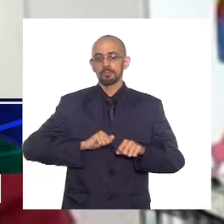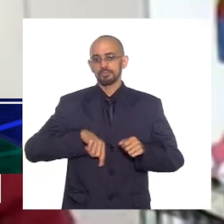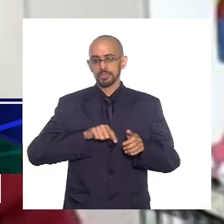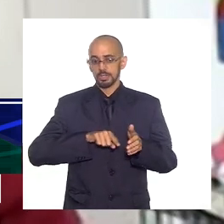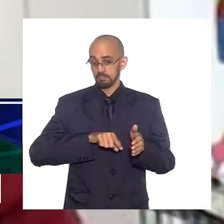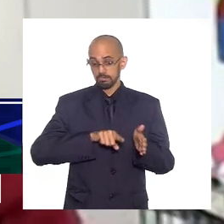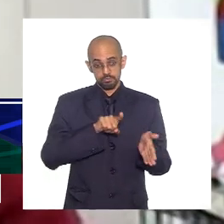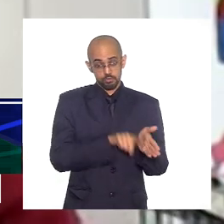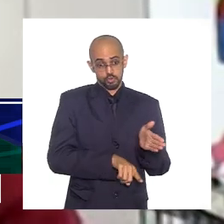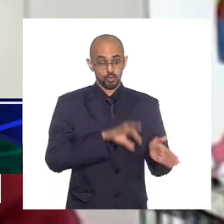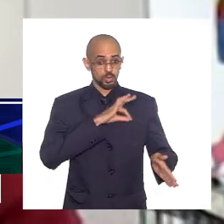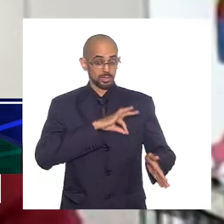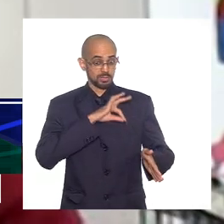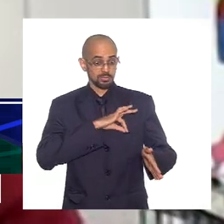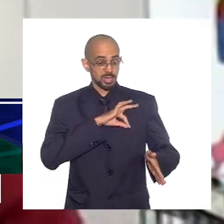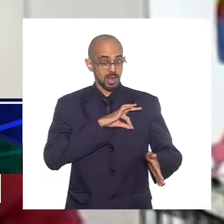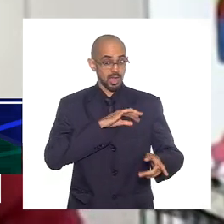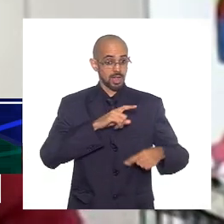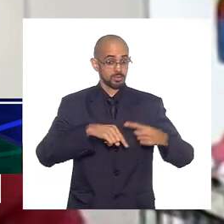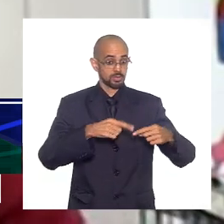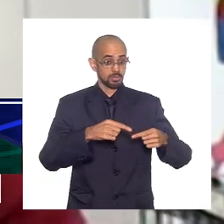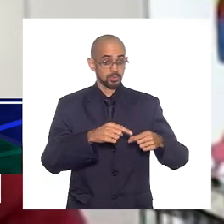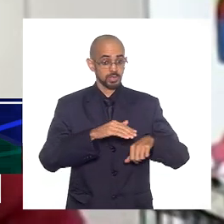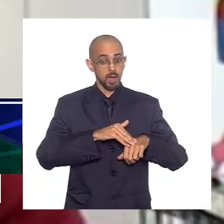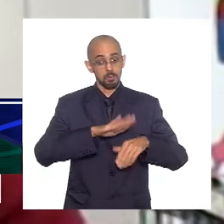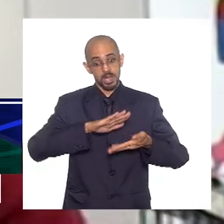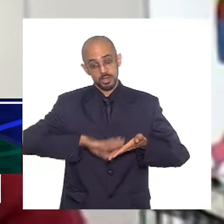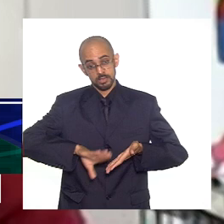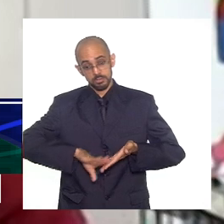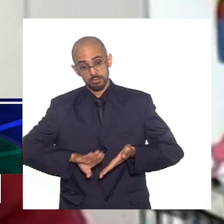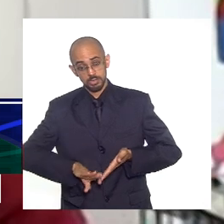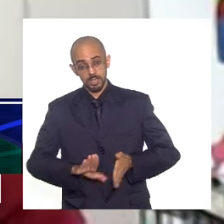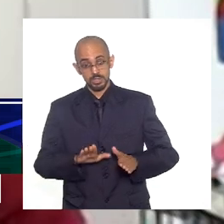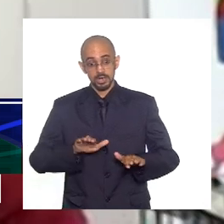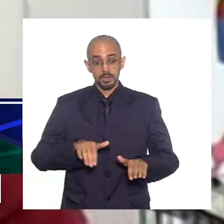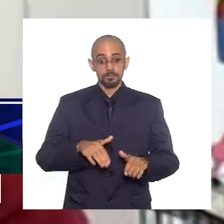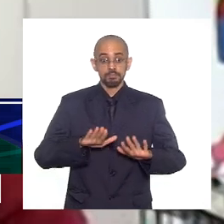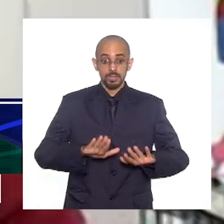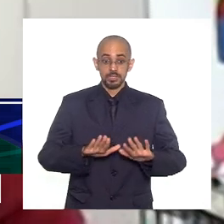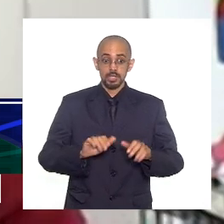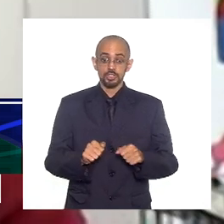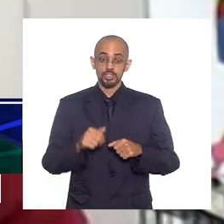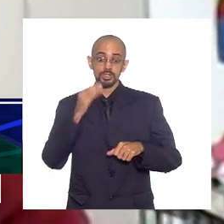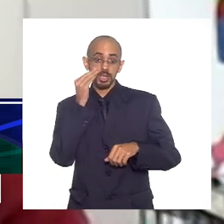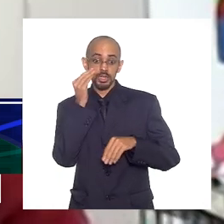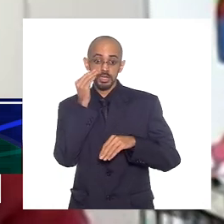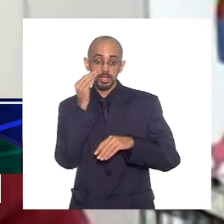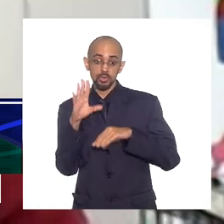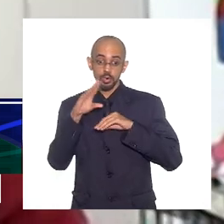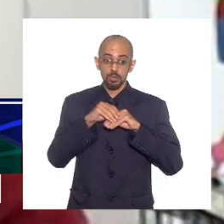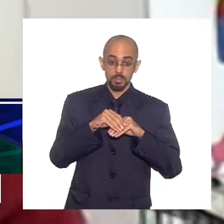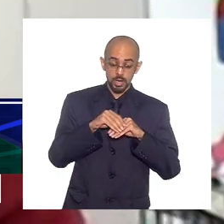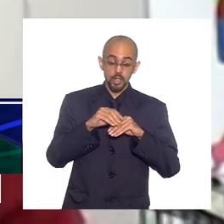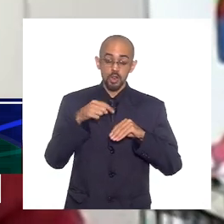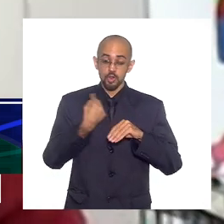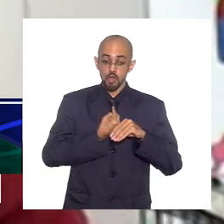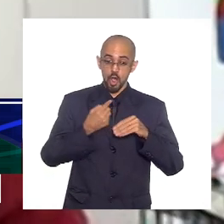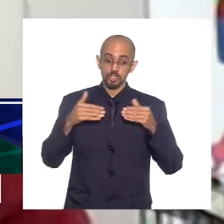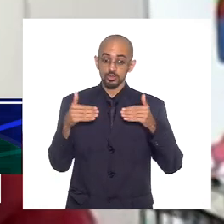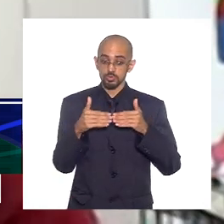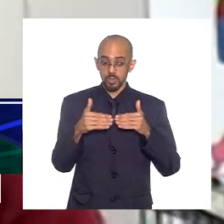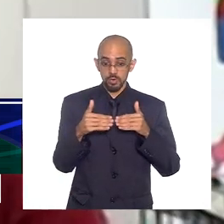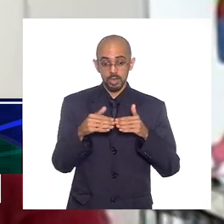receita. Então, a gente buscando contribuir aí com a regulamentação desse projeto, a gente dá parecer favorável